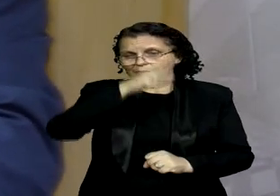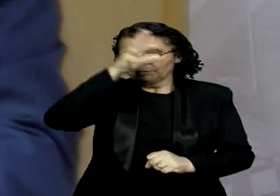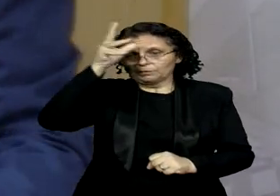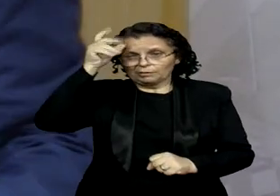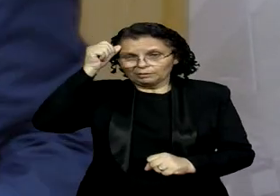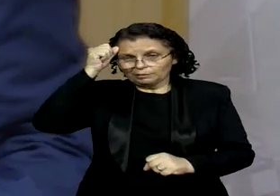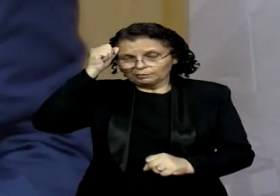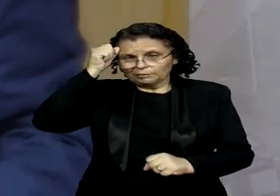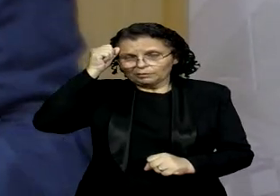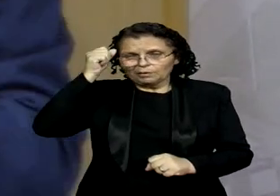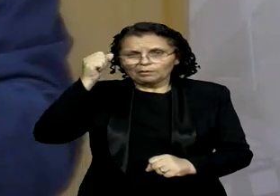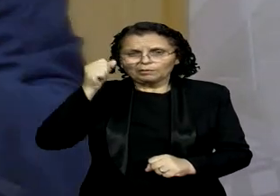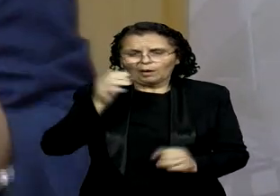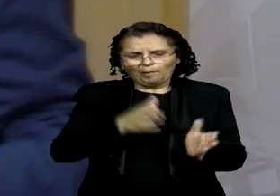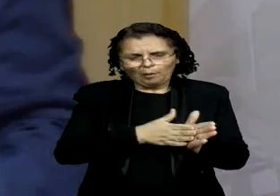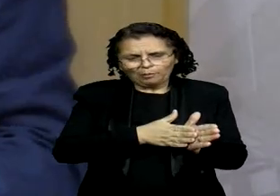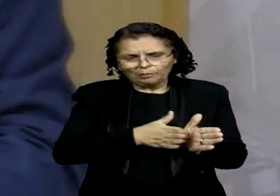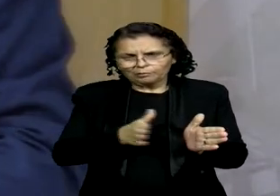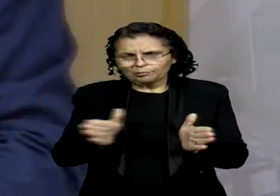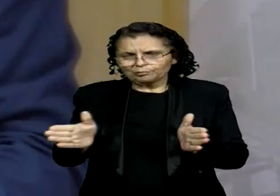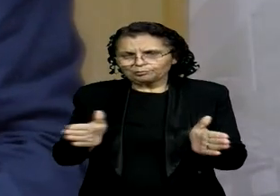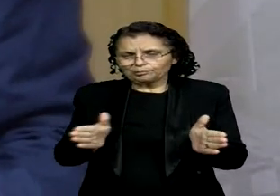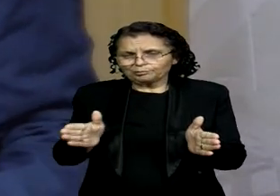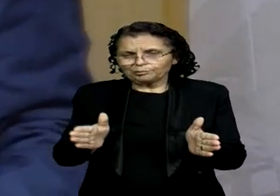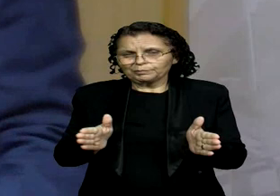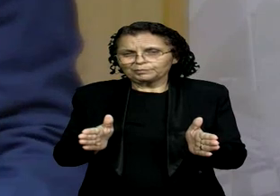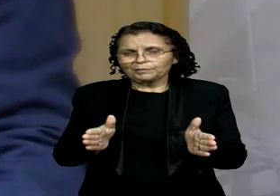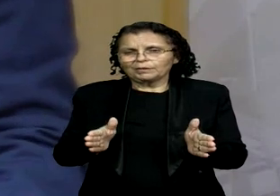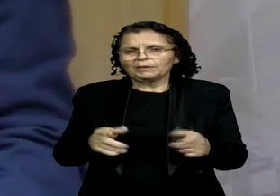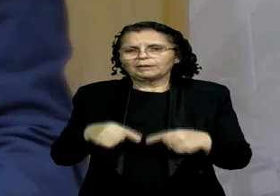para que, nesse período, vereadora Ana Paula,